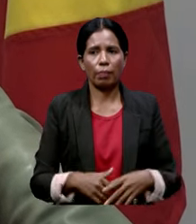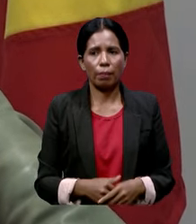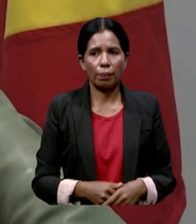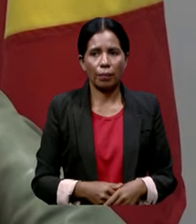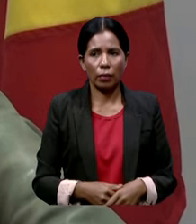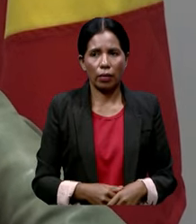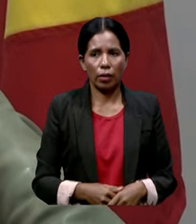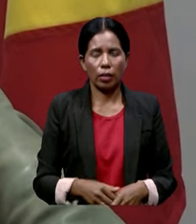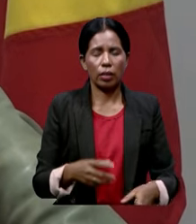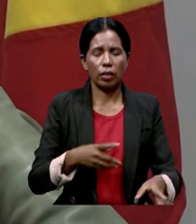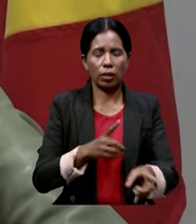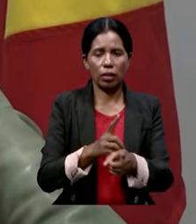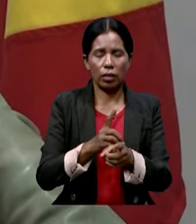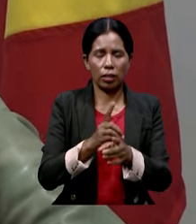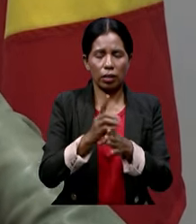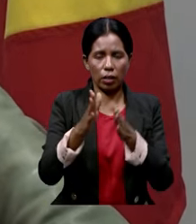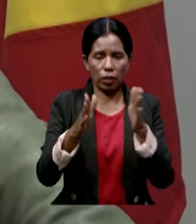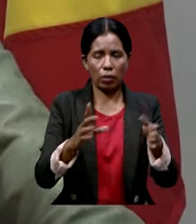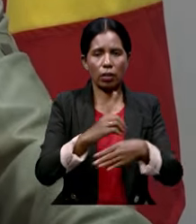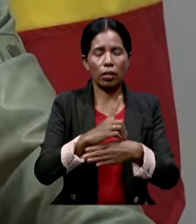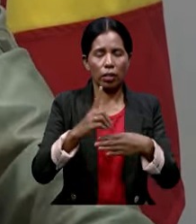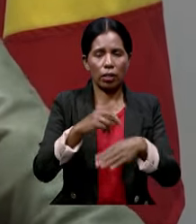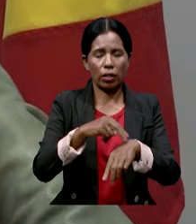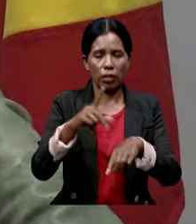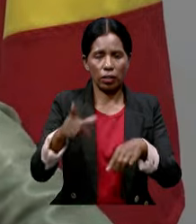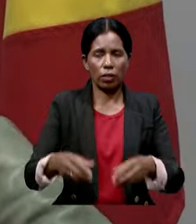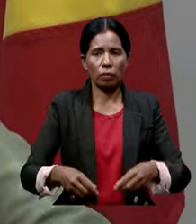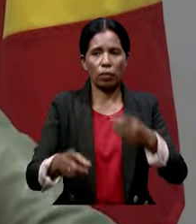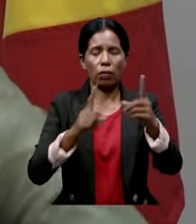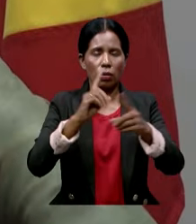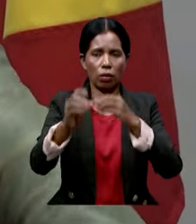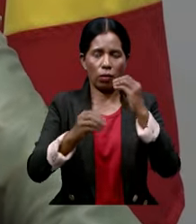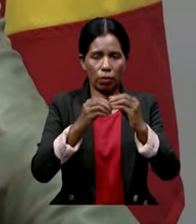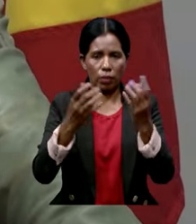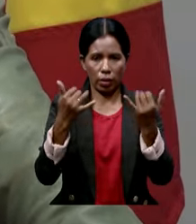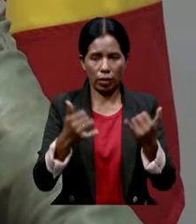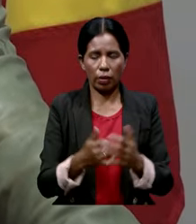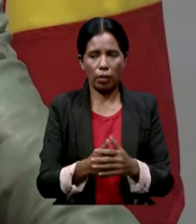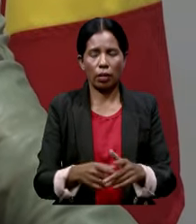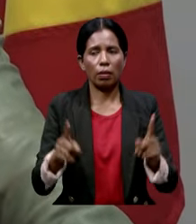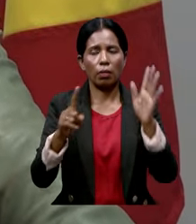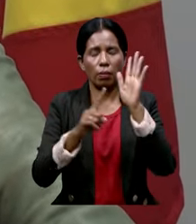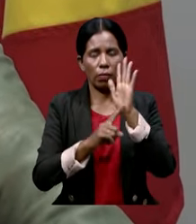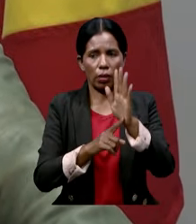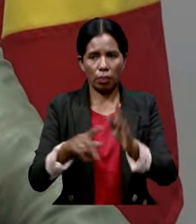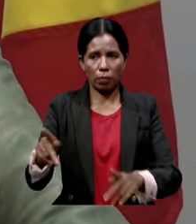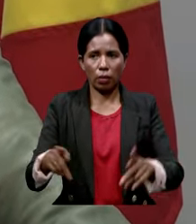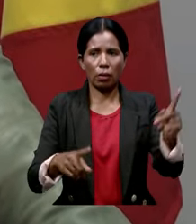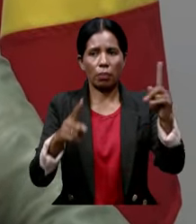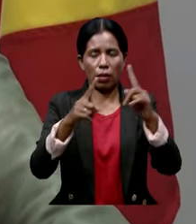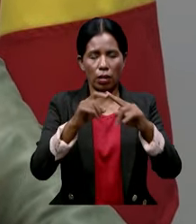Né, diretor nacional SNI, sei for explicação para público e para o do